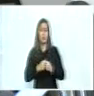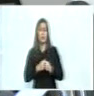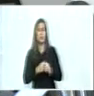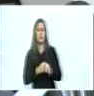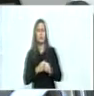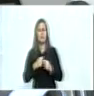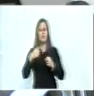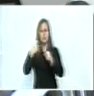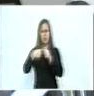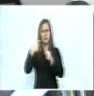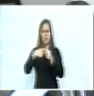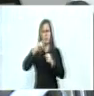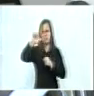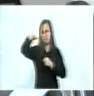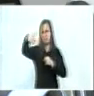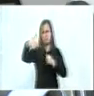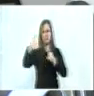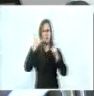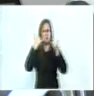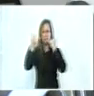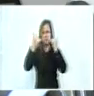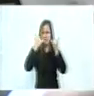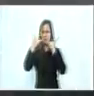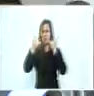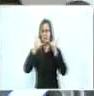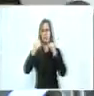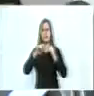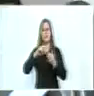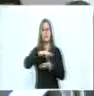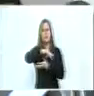da outras providências,